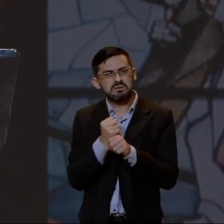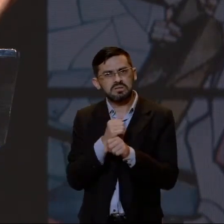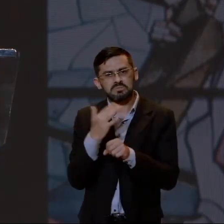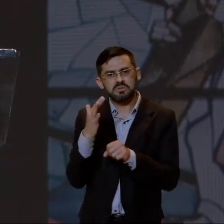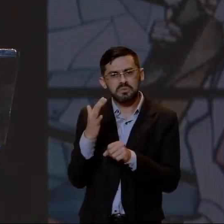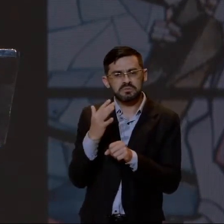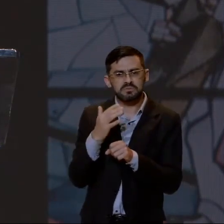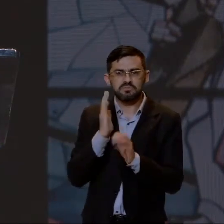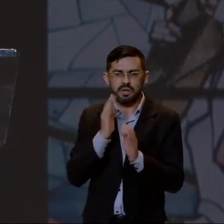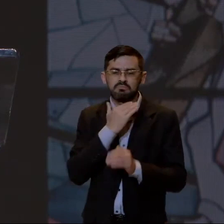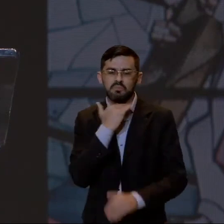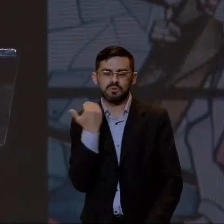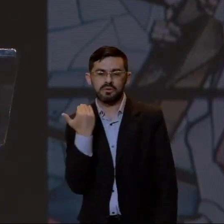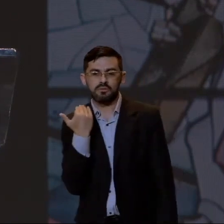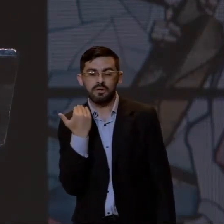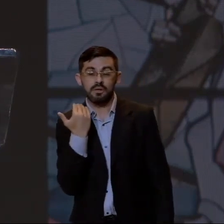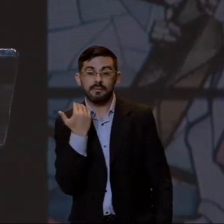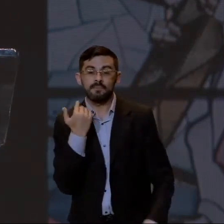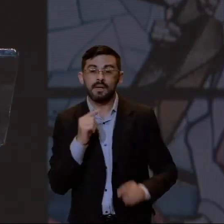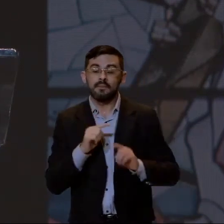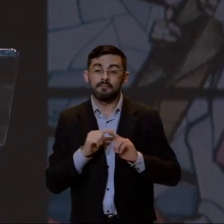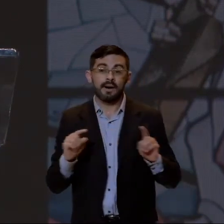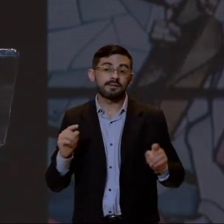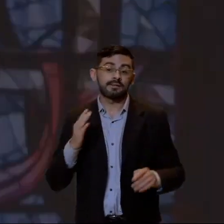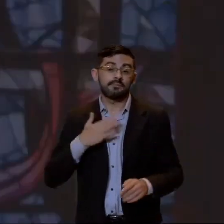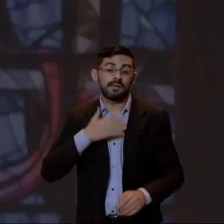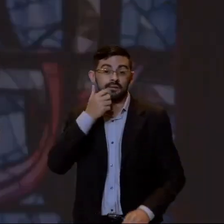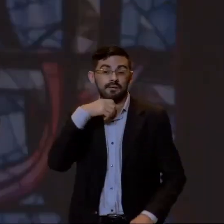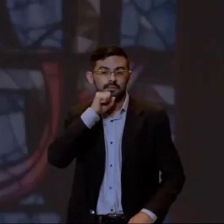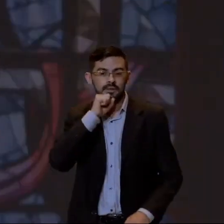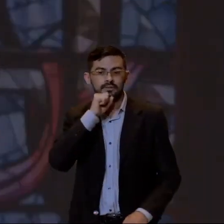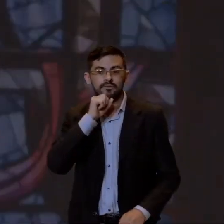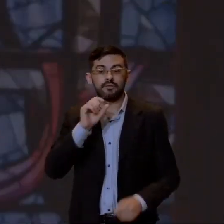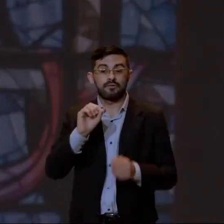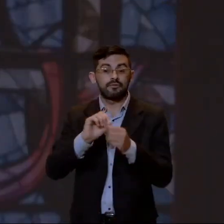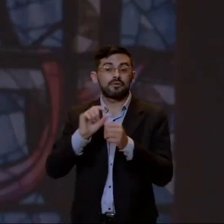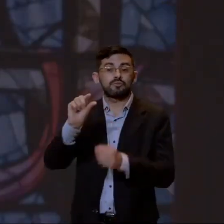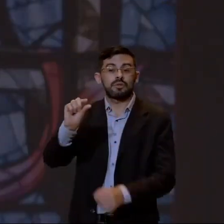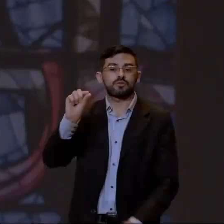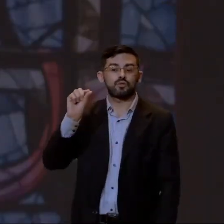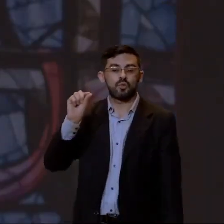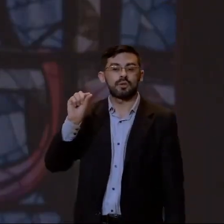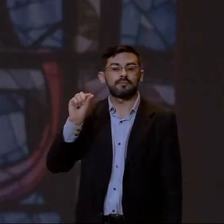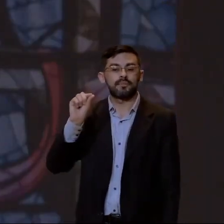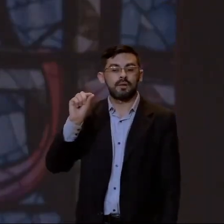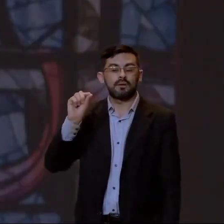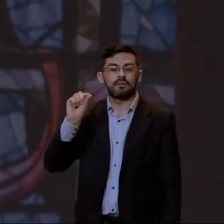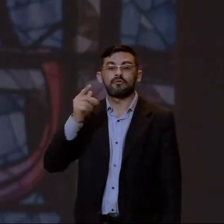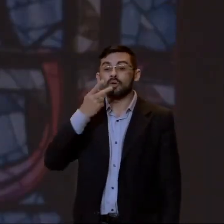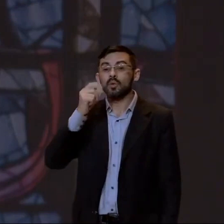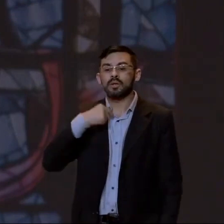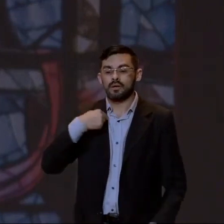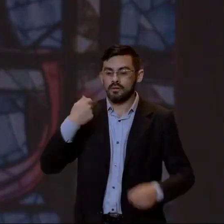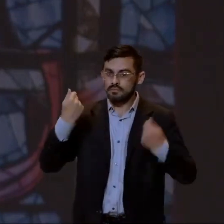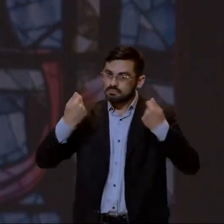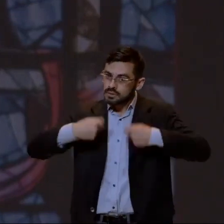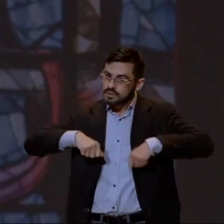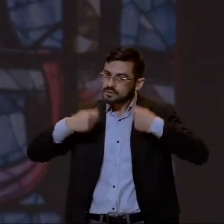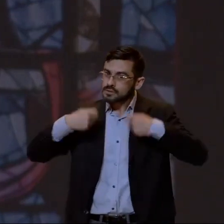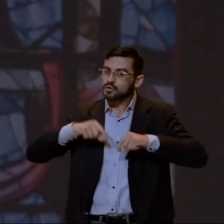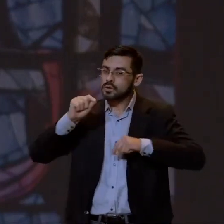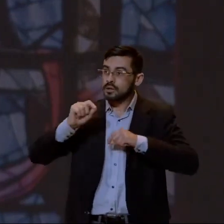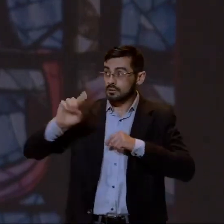é essa, perdão. Mas ela tomou uma decisão na vida. Ela disse: Eu preciso de Deus como